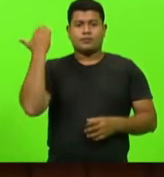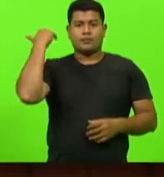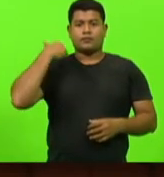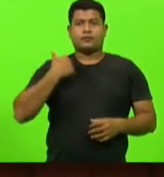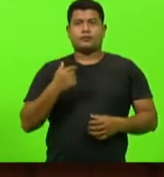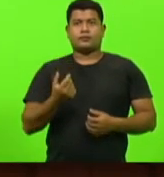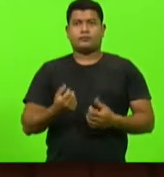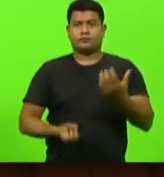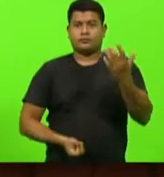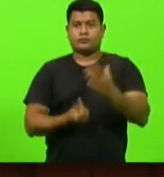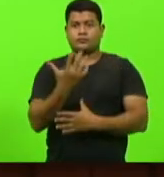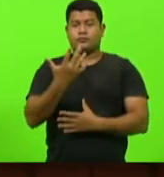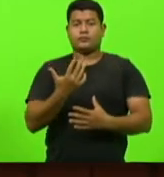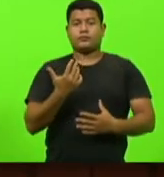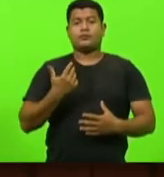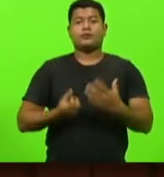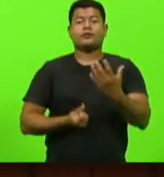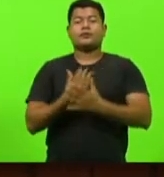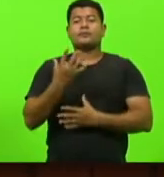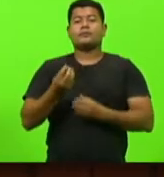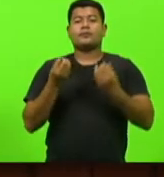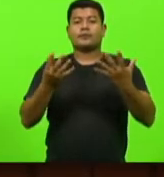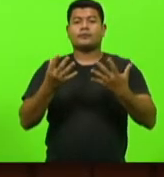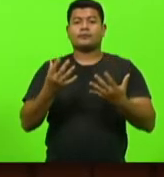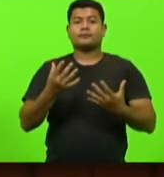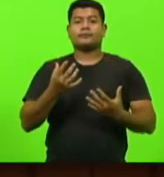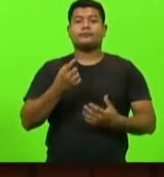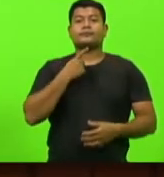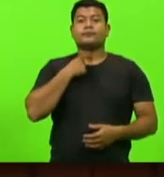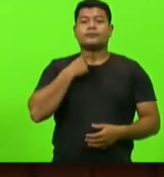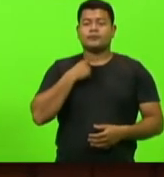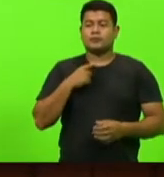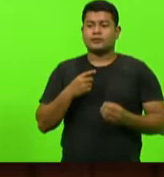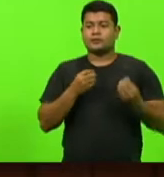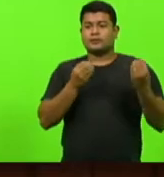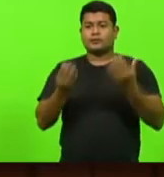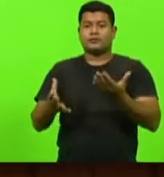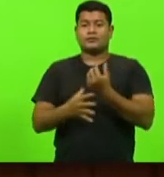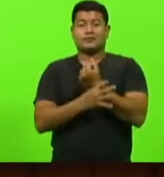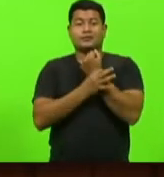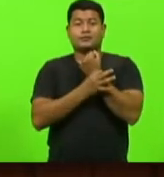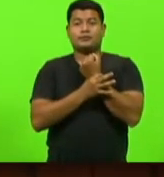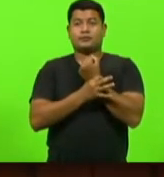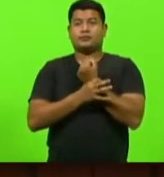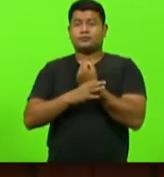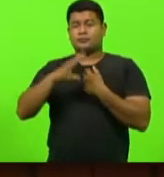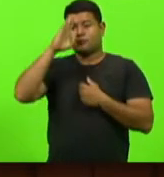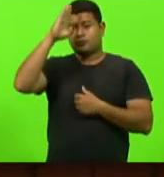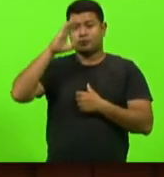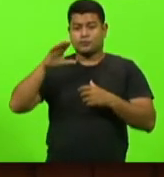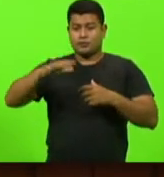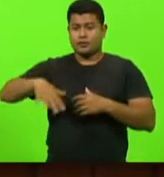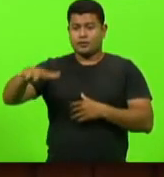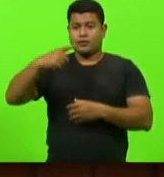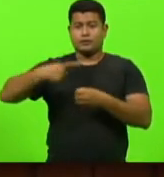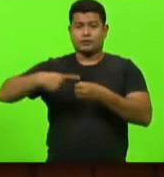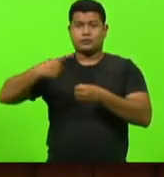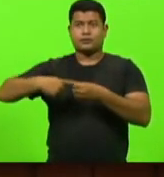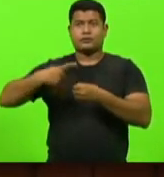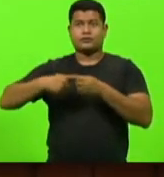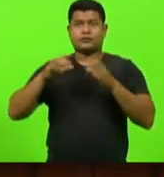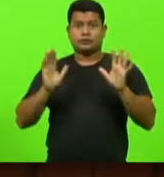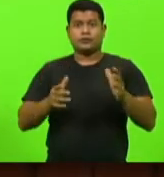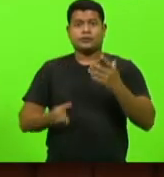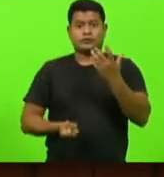nós elaboramos com a intenção de darmos um pouco mais de segurança, principalmente para os perímetros urbanos, que já estavam estabelecidos,